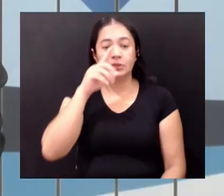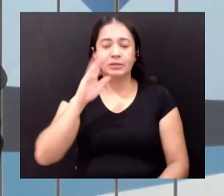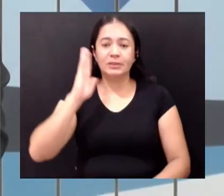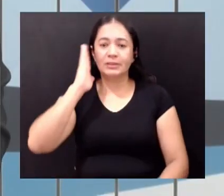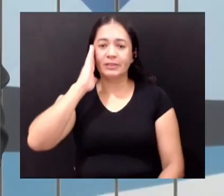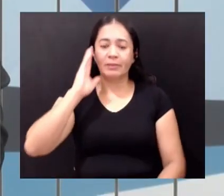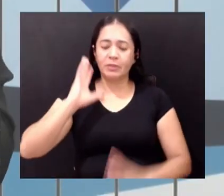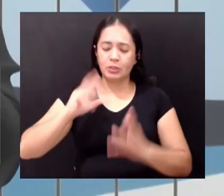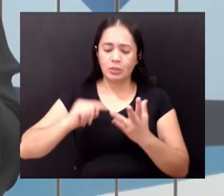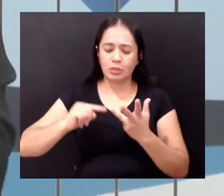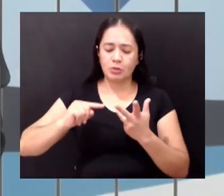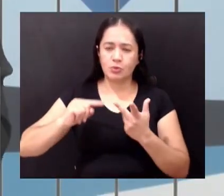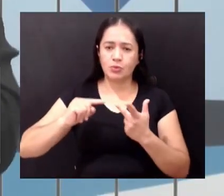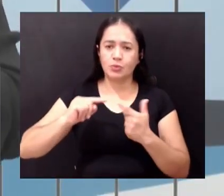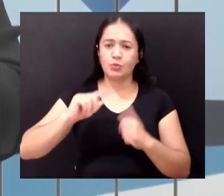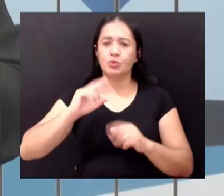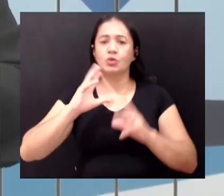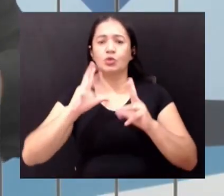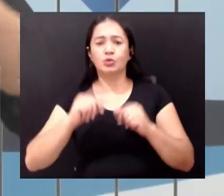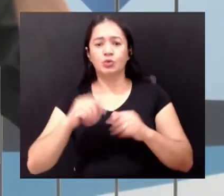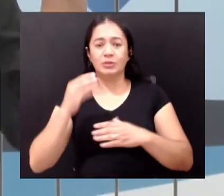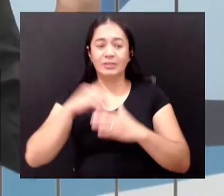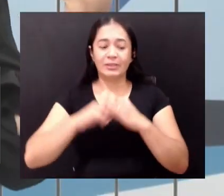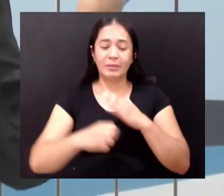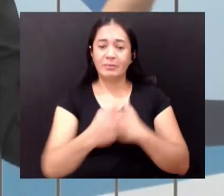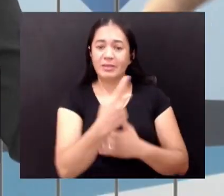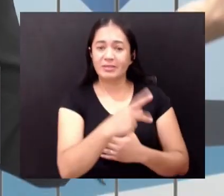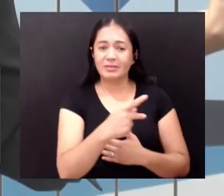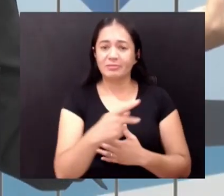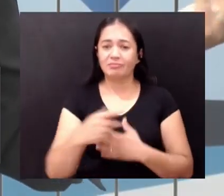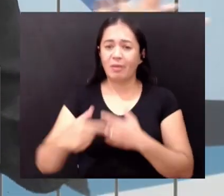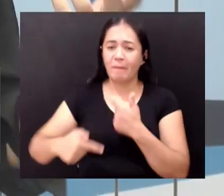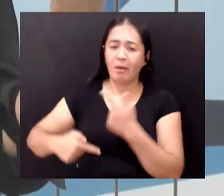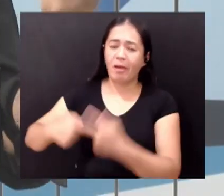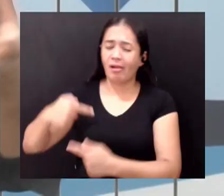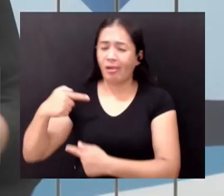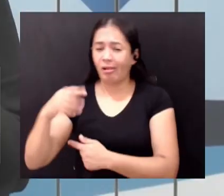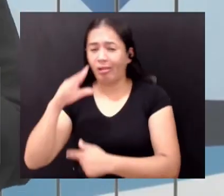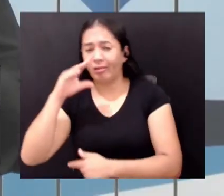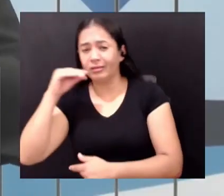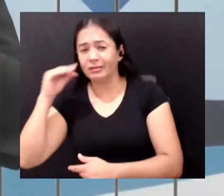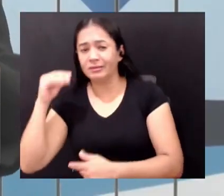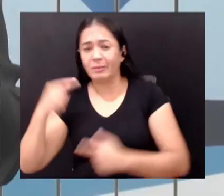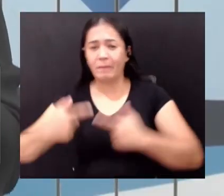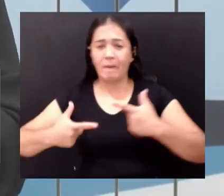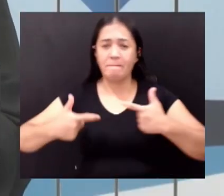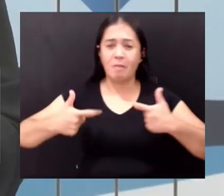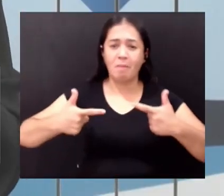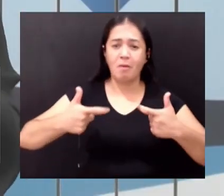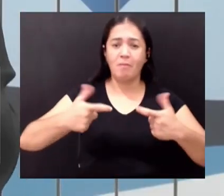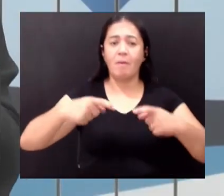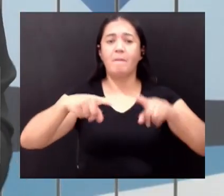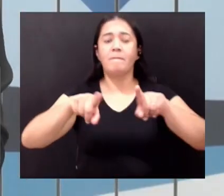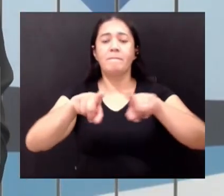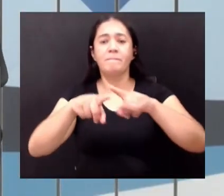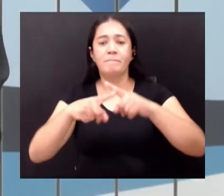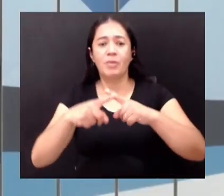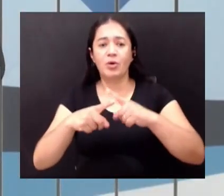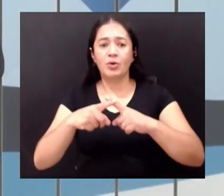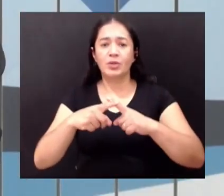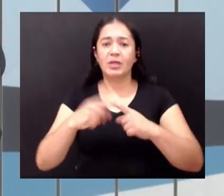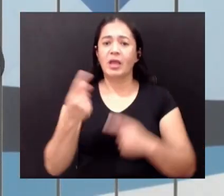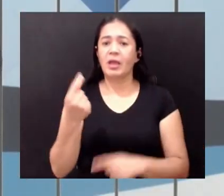são as variáveis que estão vindo com o mercado, com geração, com guerra, né? Porque existem oscilações de preço e negociações